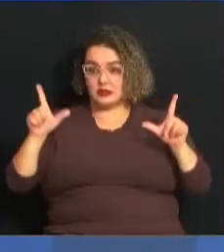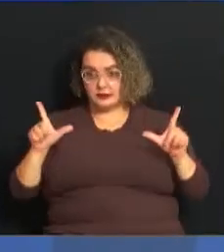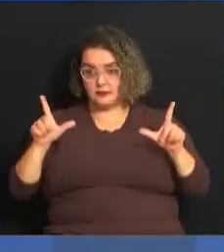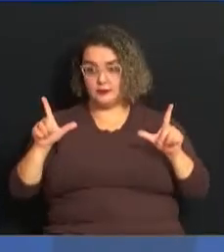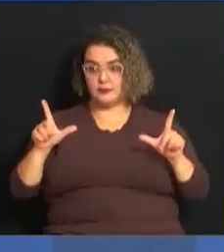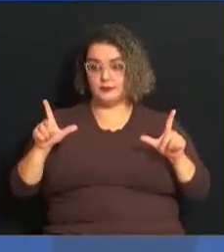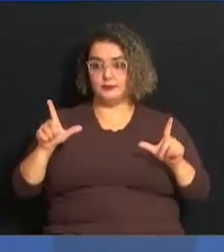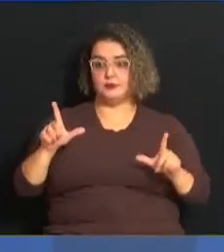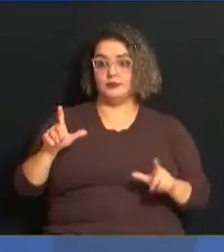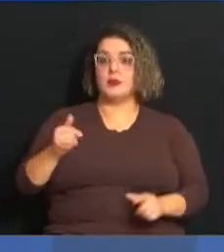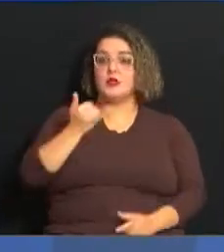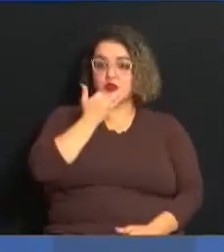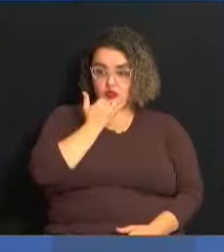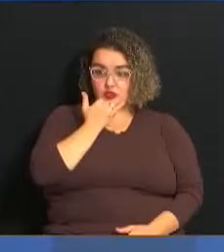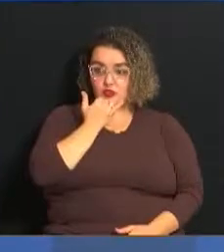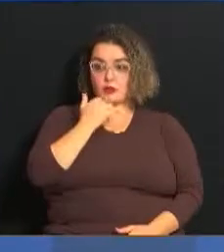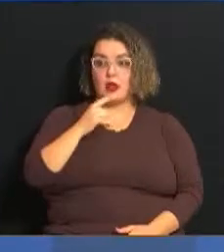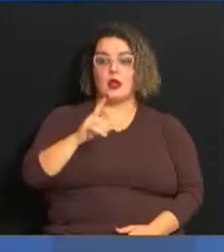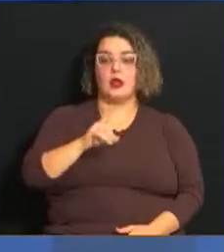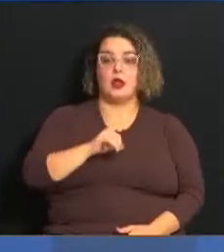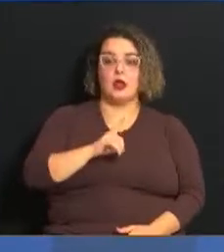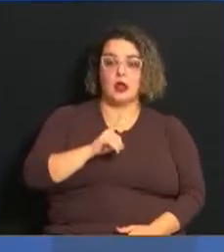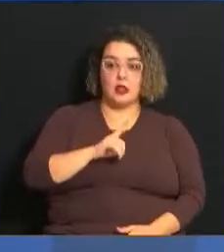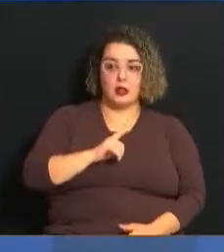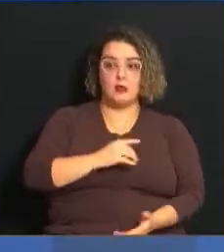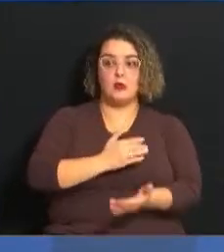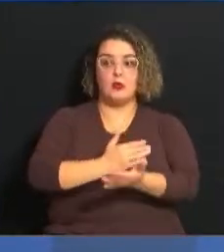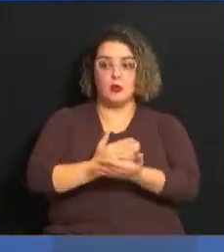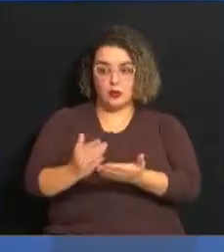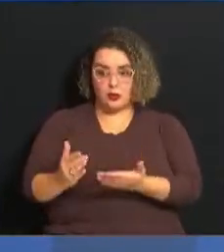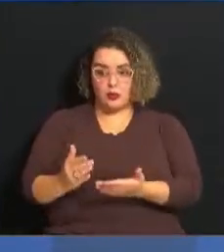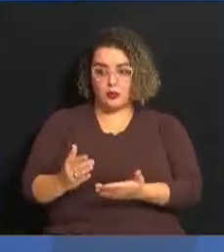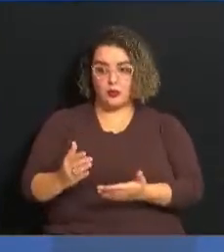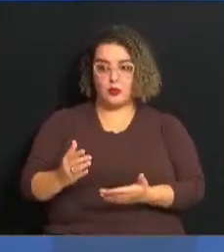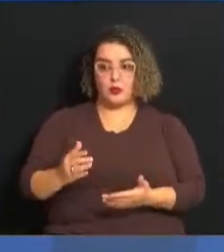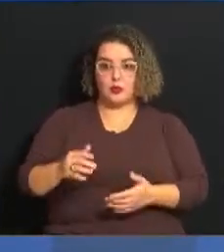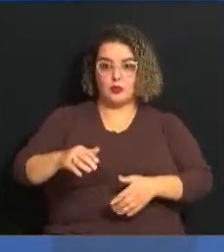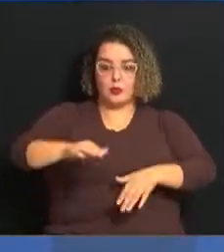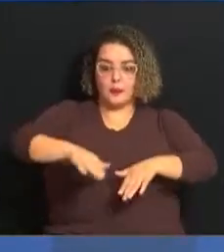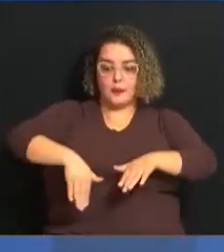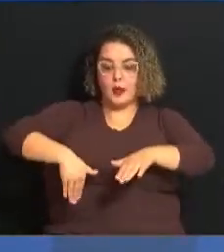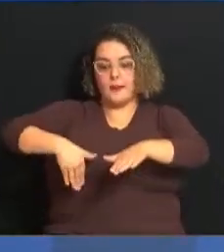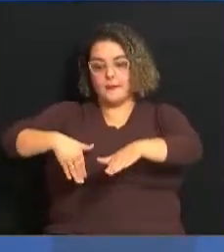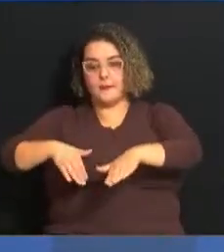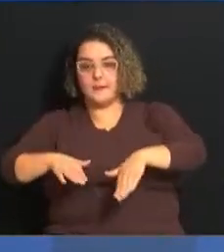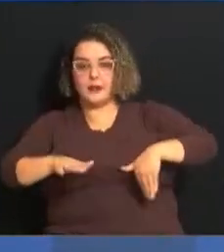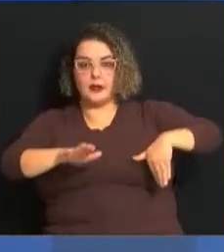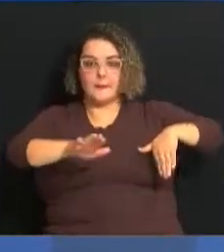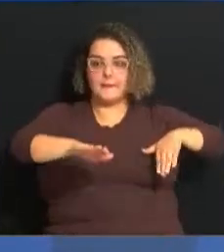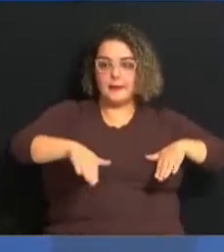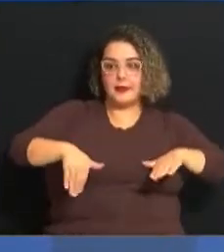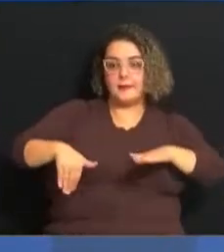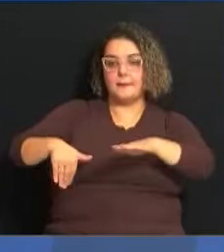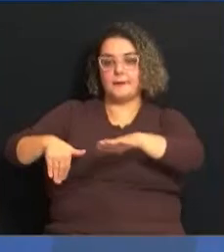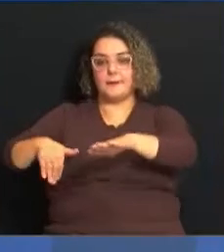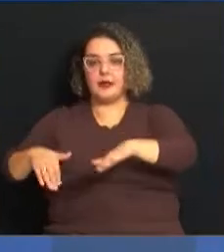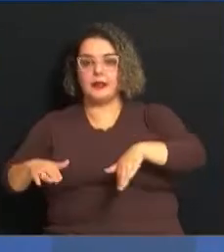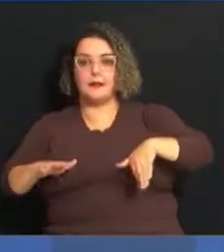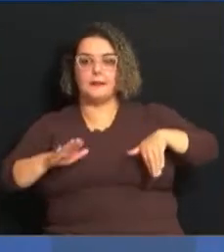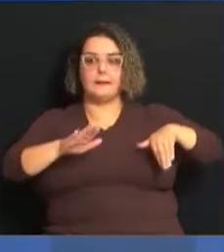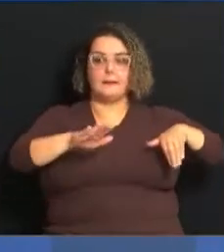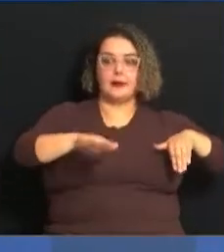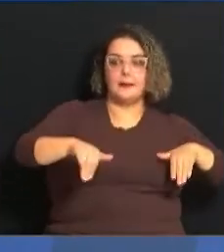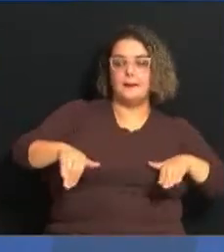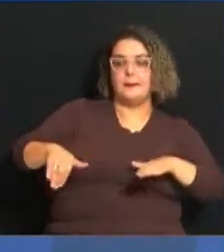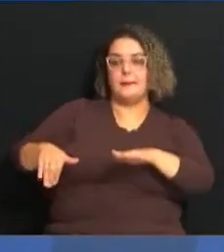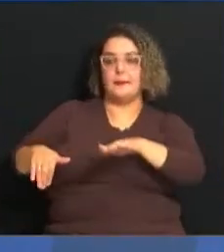tem o início da concentração no rink de patinação e depois a caminhada começa 30 minutos